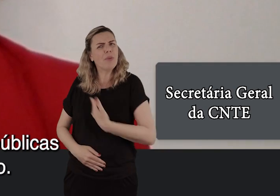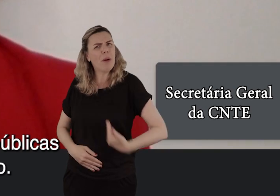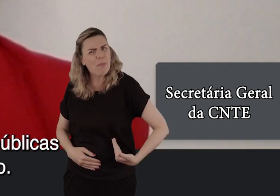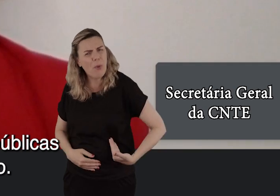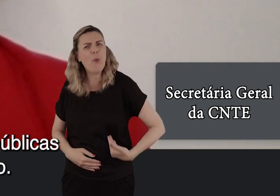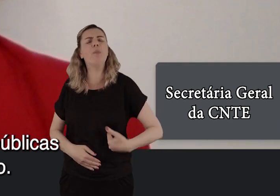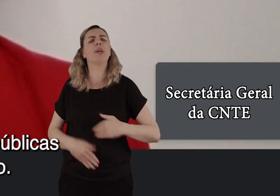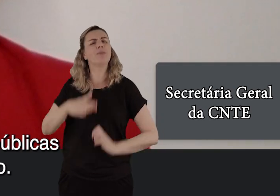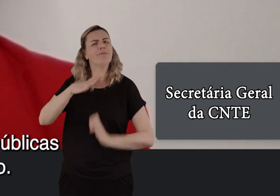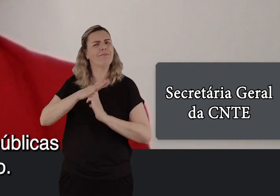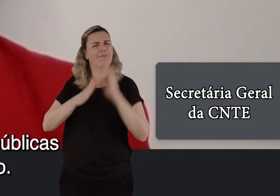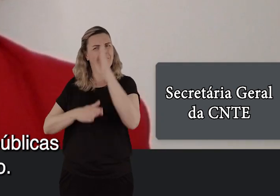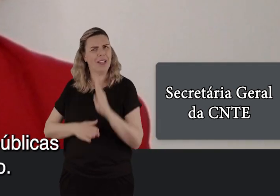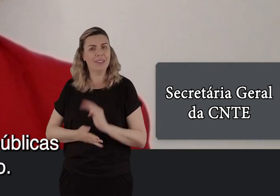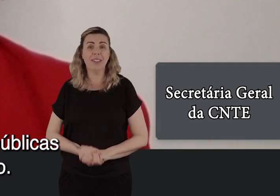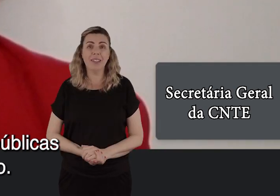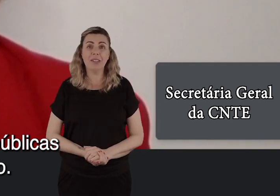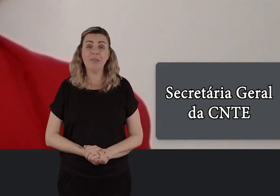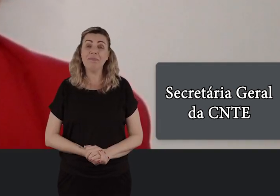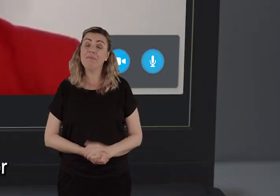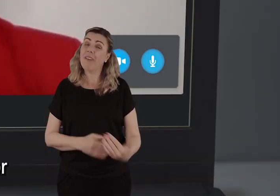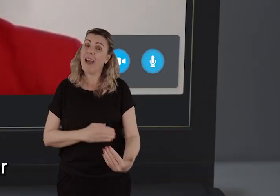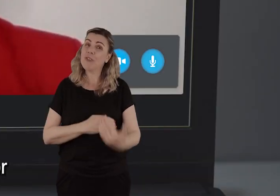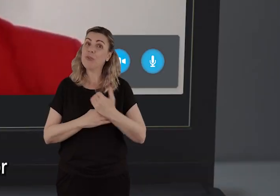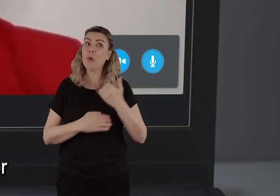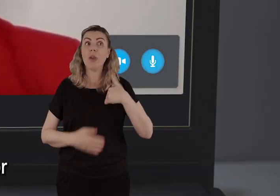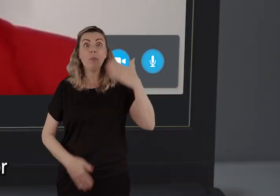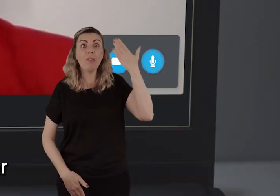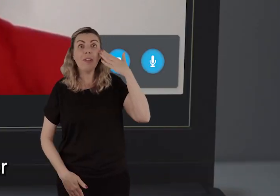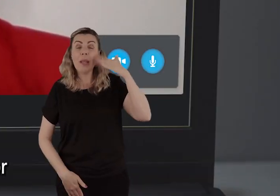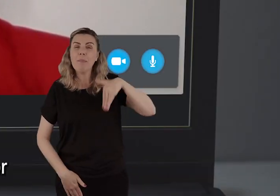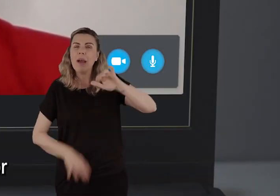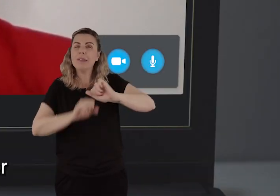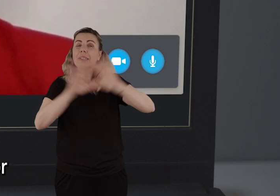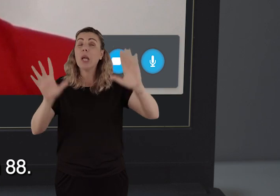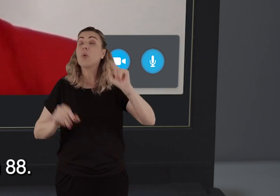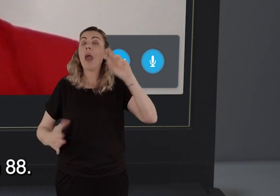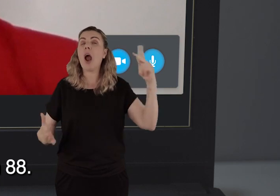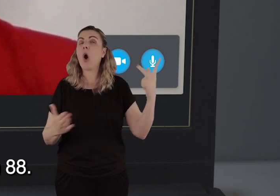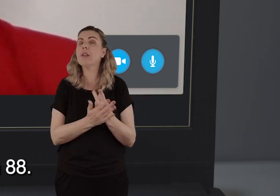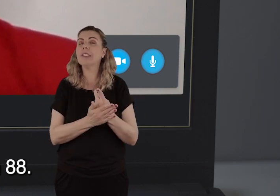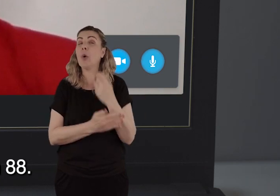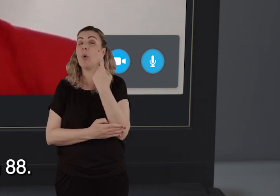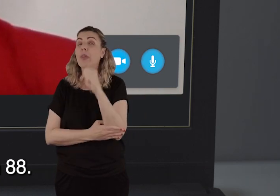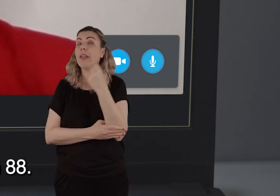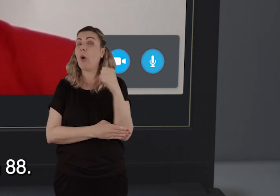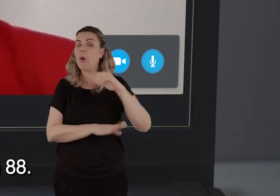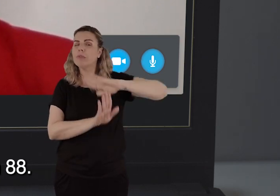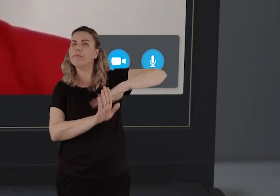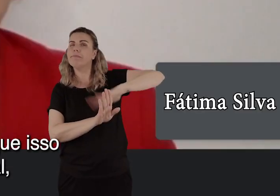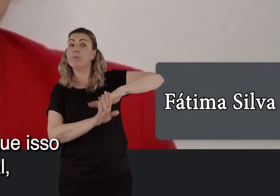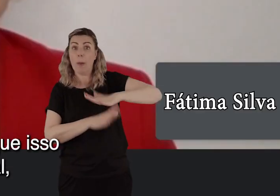das políticas públicas do Estado brasileiro. Secretária-geral da Me CNTE. possibilitou eu entender melhor os bastidores do que aconteceu